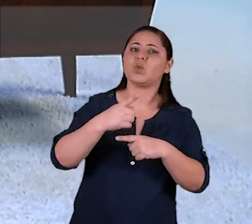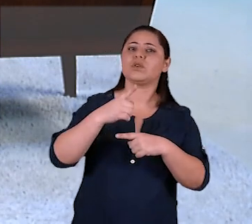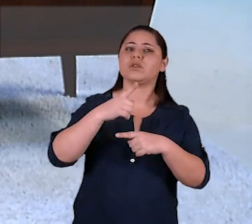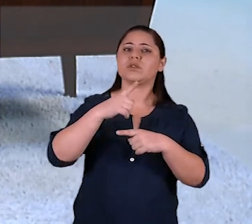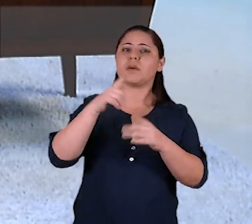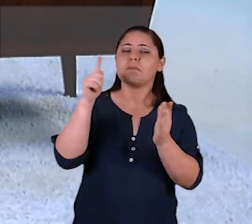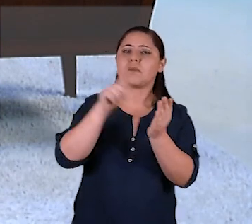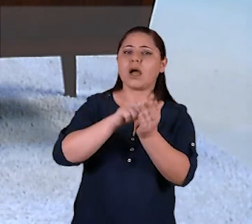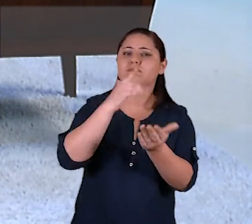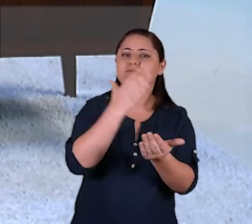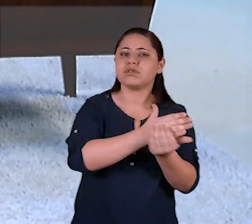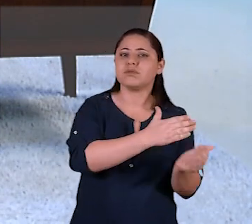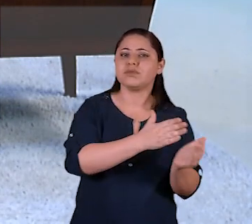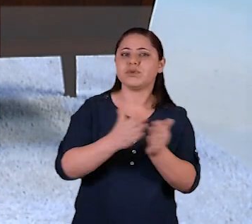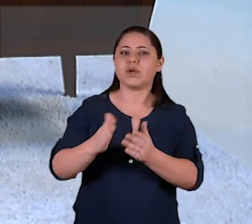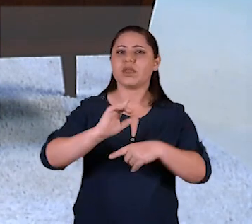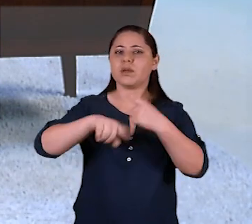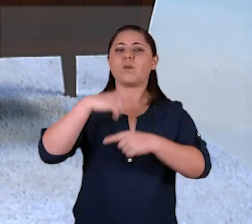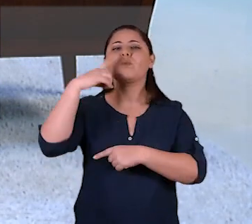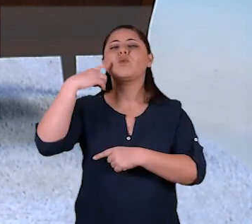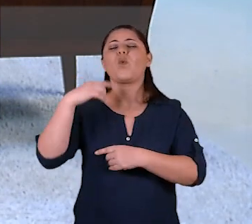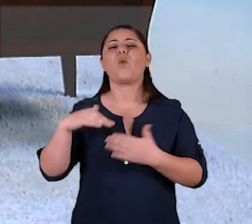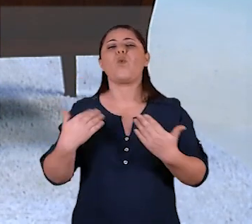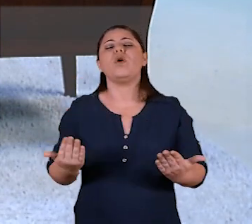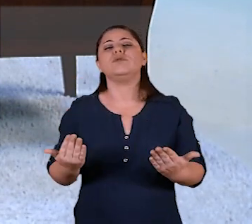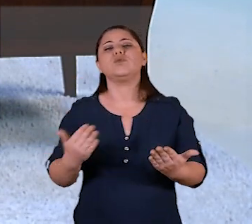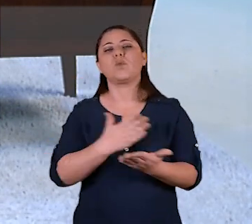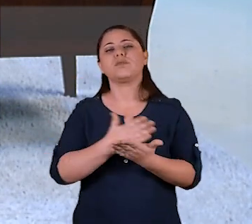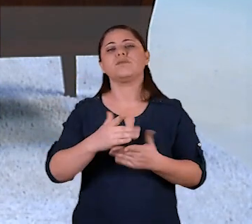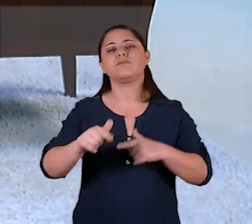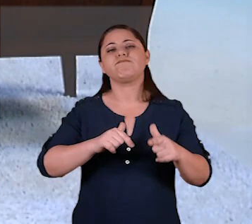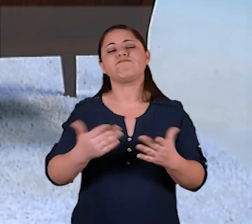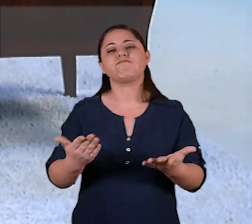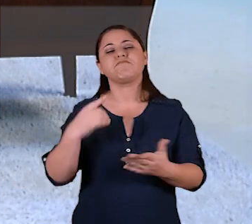dar todo o trâmite. Aí, em que momento entra o advogado, por exemplo?